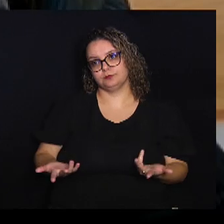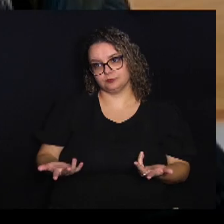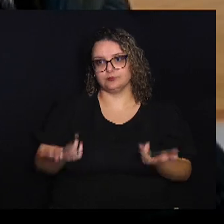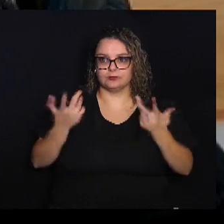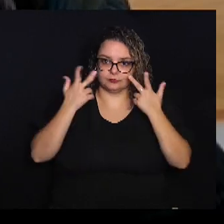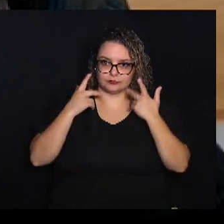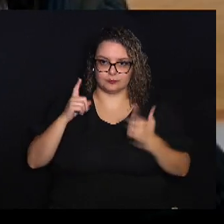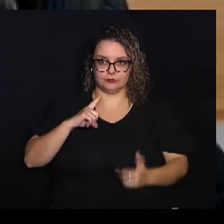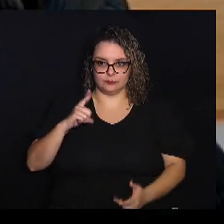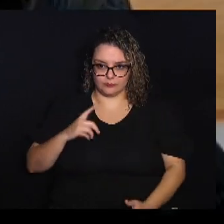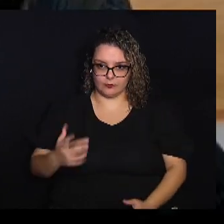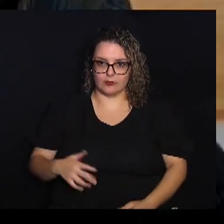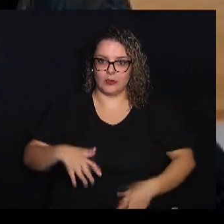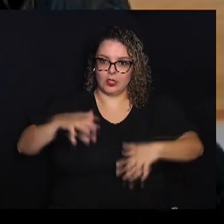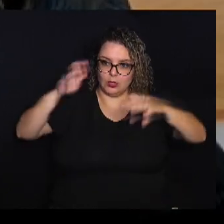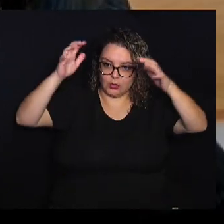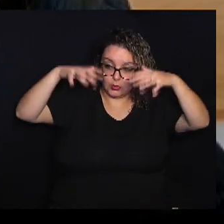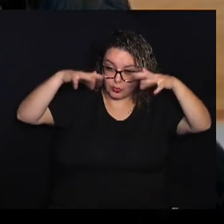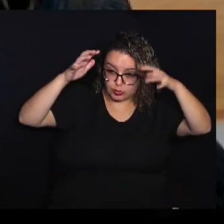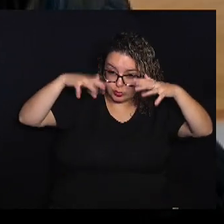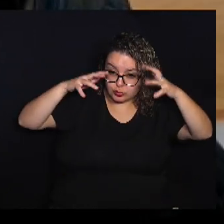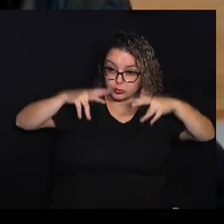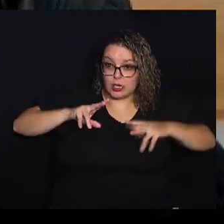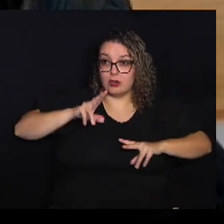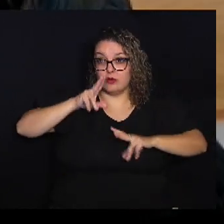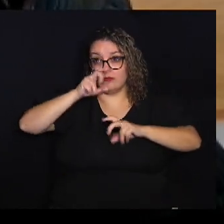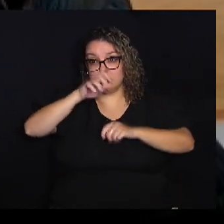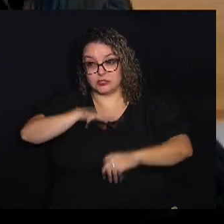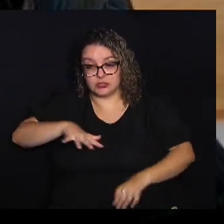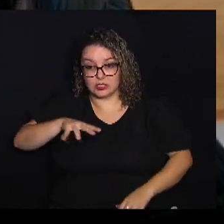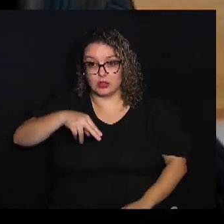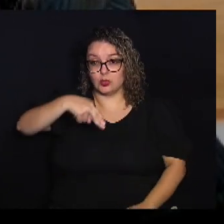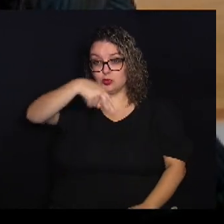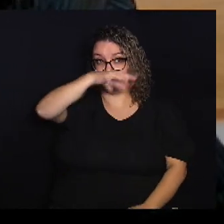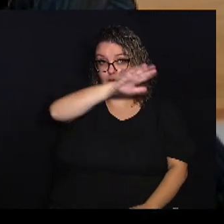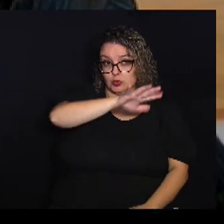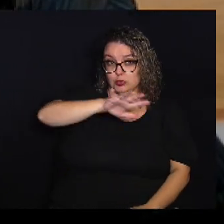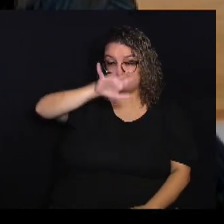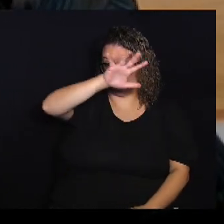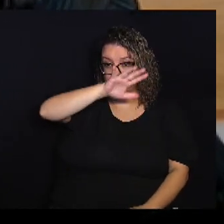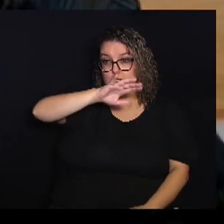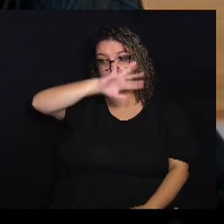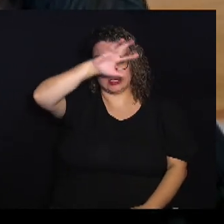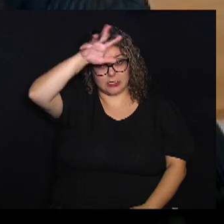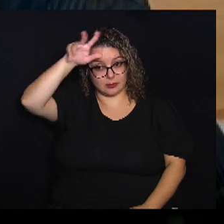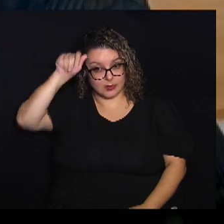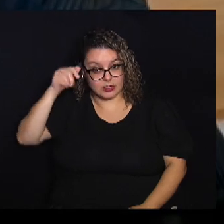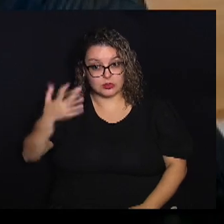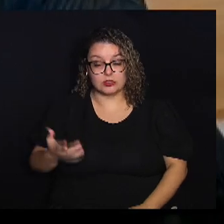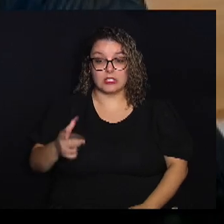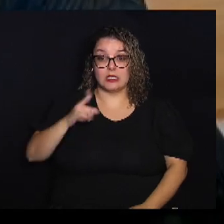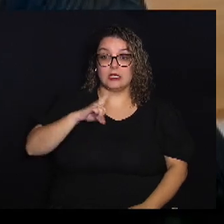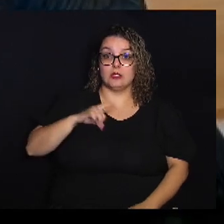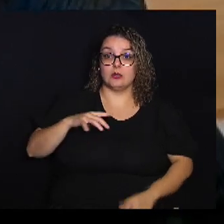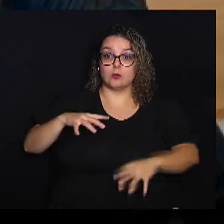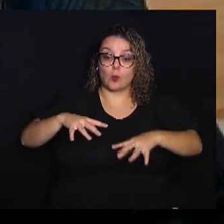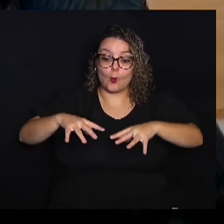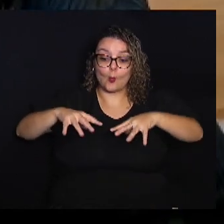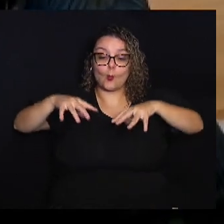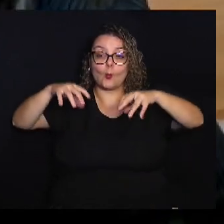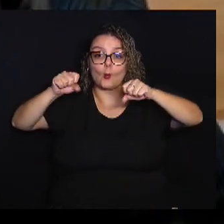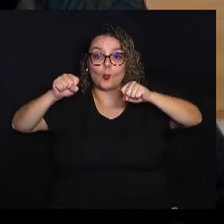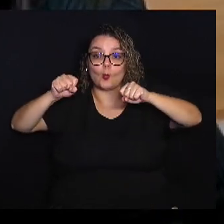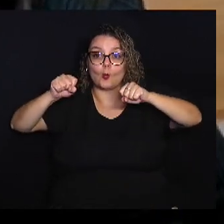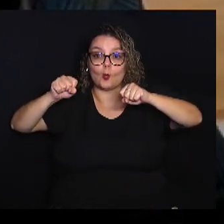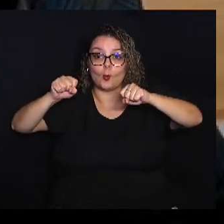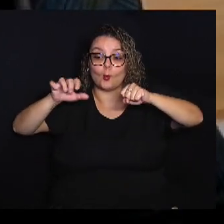nós temos uma chuva bastante intensa na região norte do Brasil, na região amazônica, temos uma seca, né,